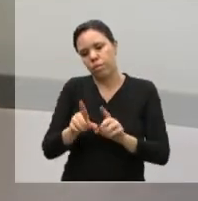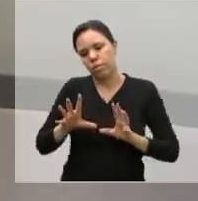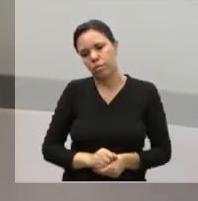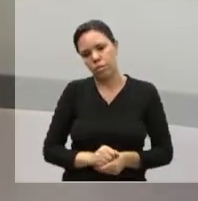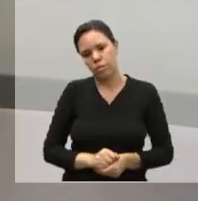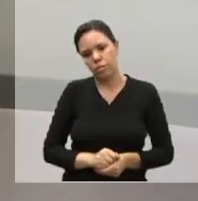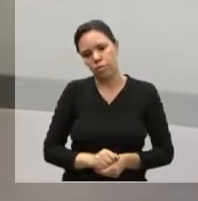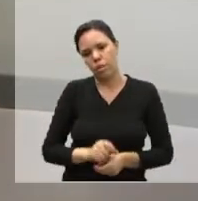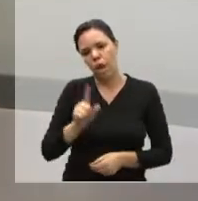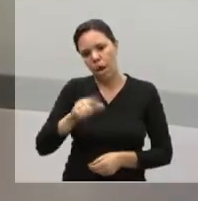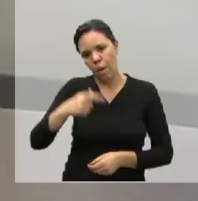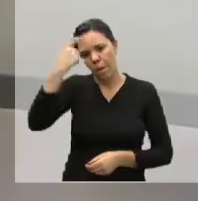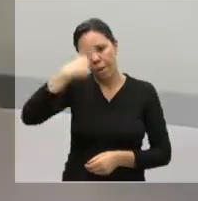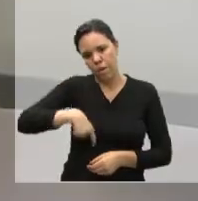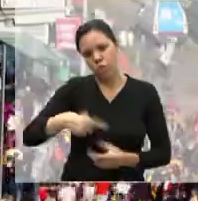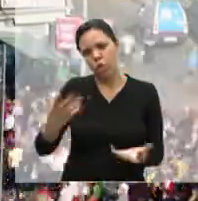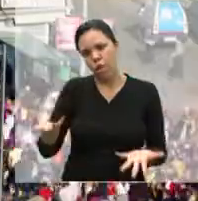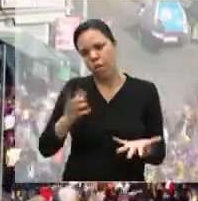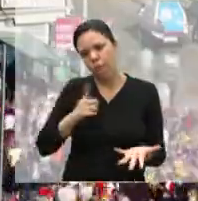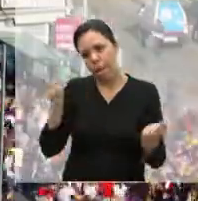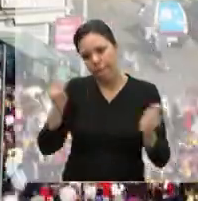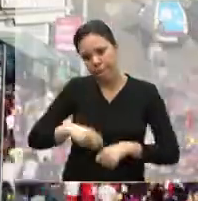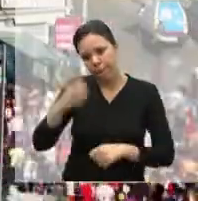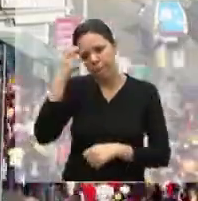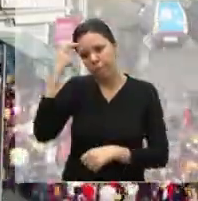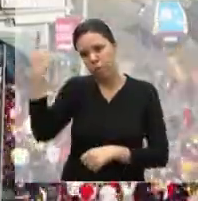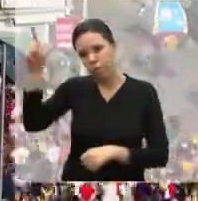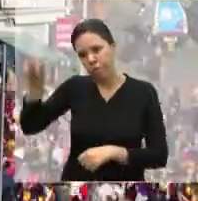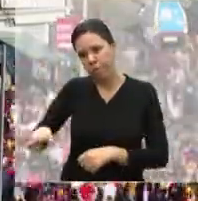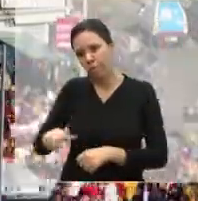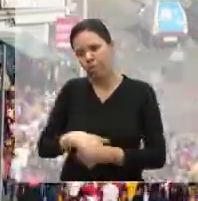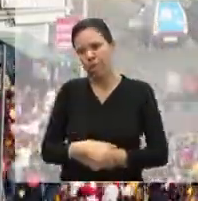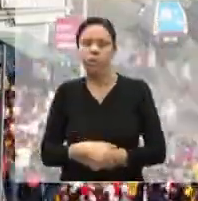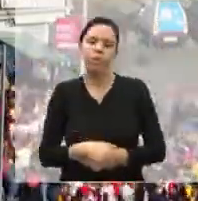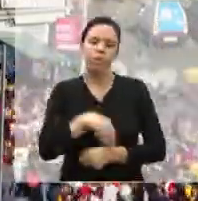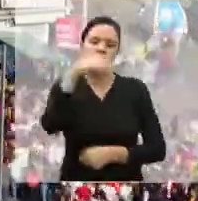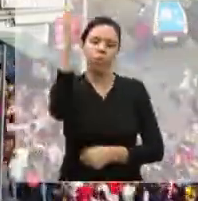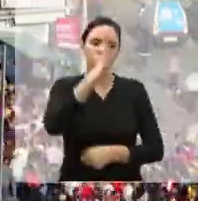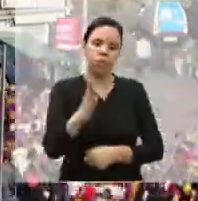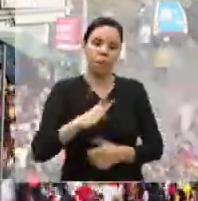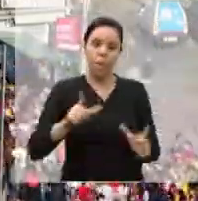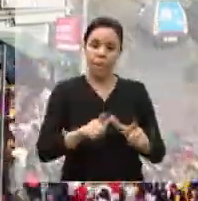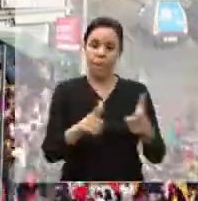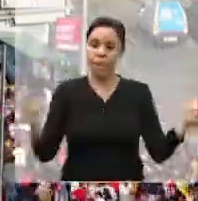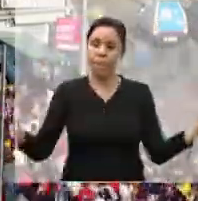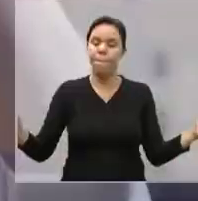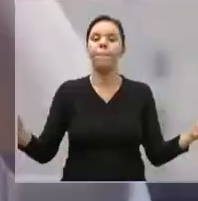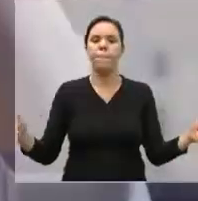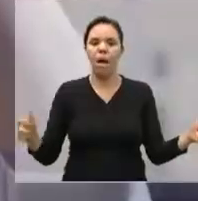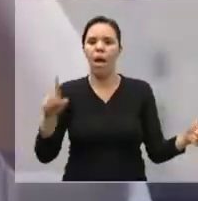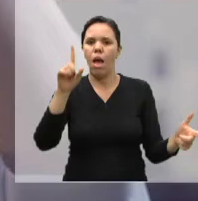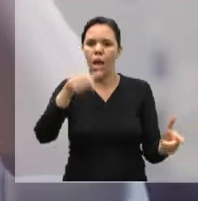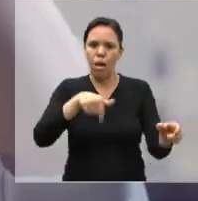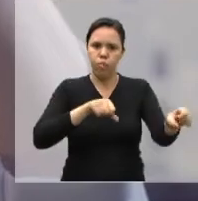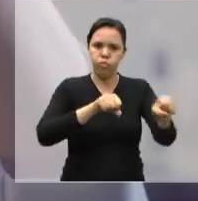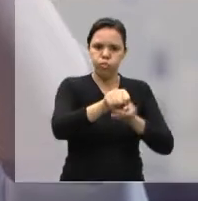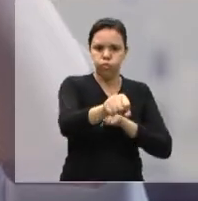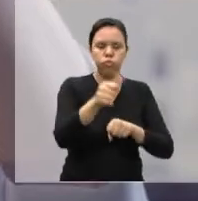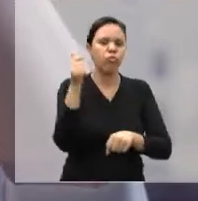tem as mesmas capacidades de outra pessoa. No Brasil, a maioria da população é formada por mulheres. Na ciência,